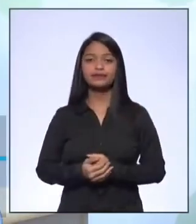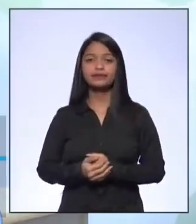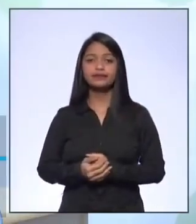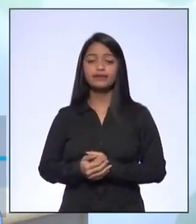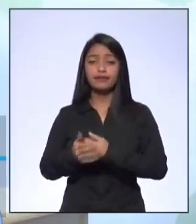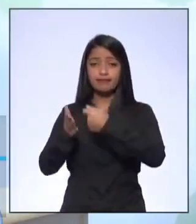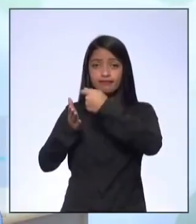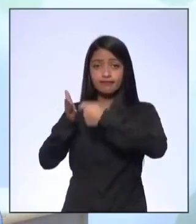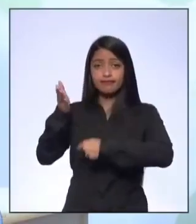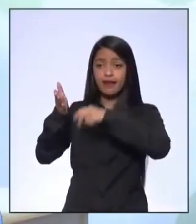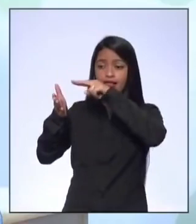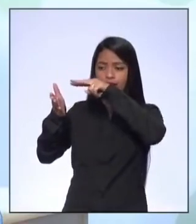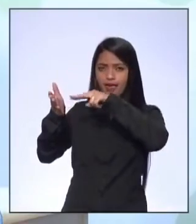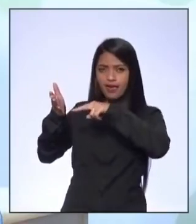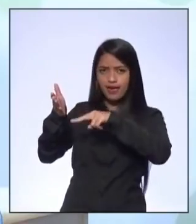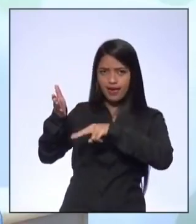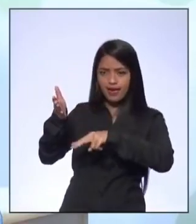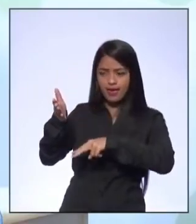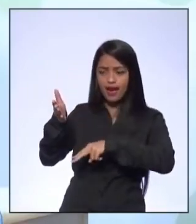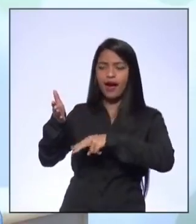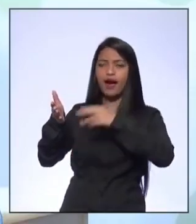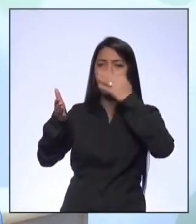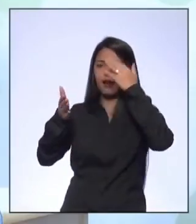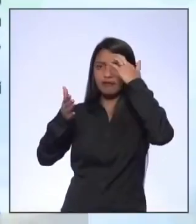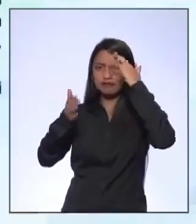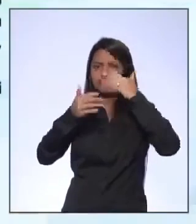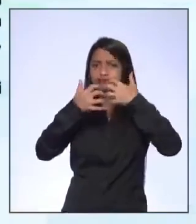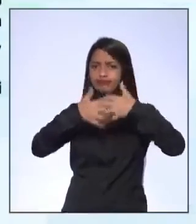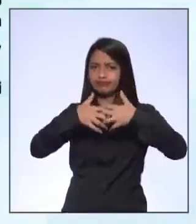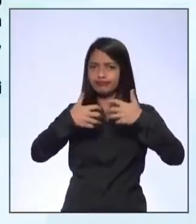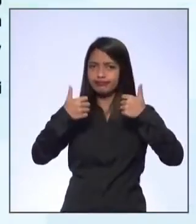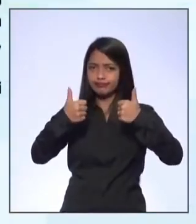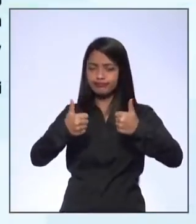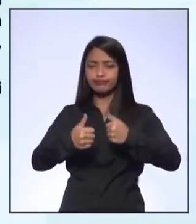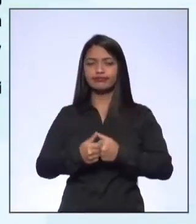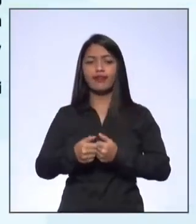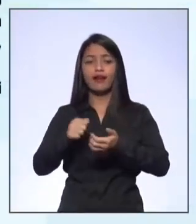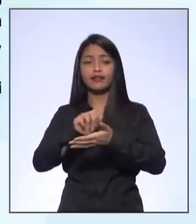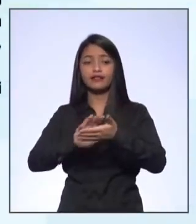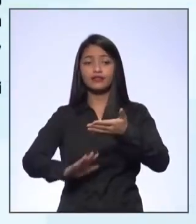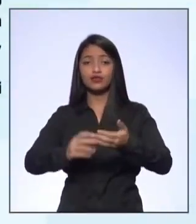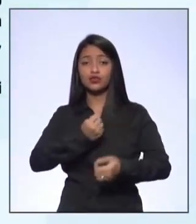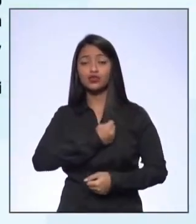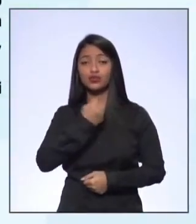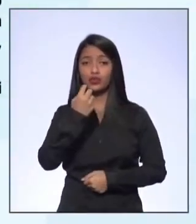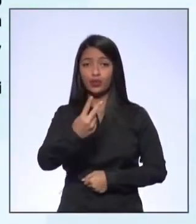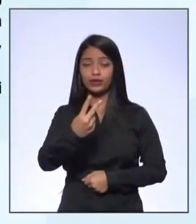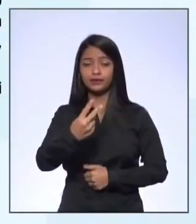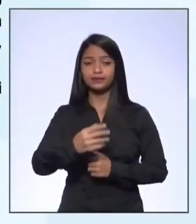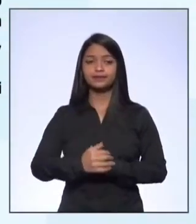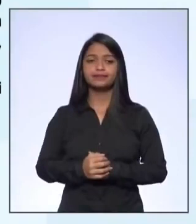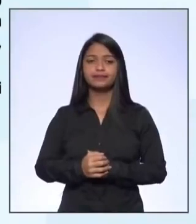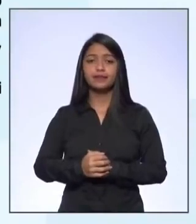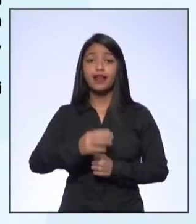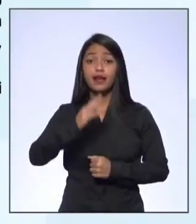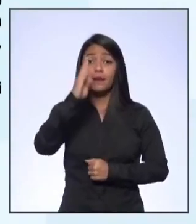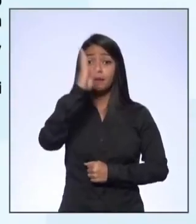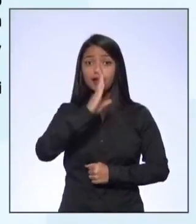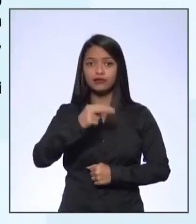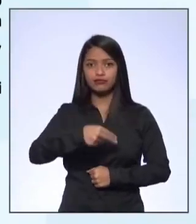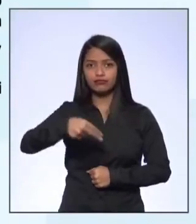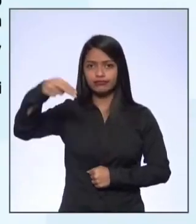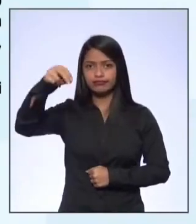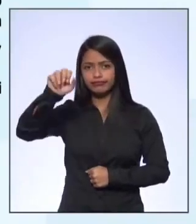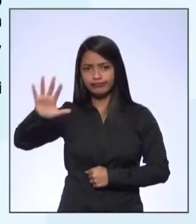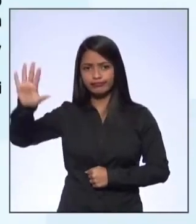e interpretação na tela. Atividade 2. No Nordeste